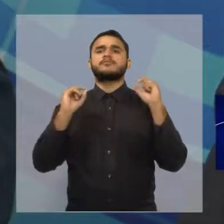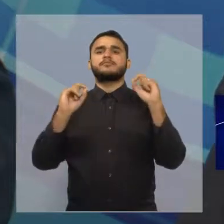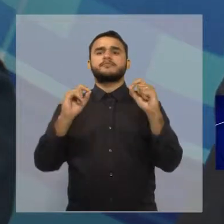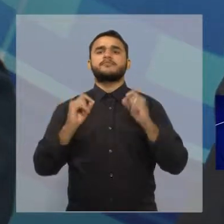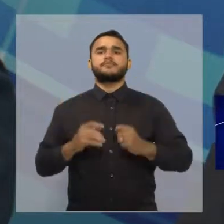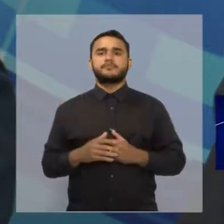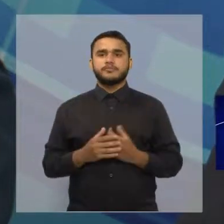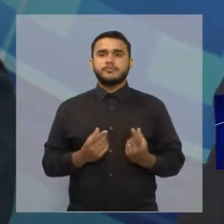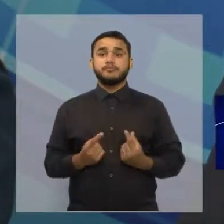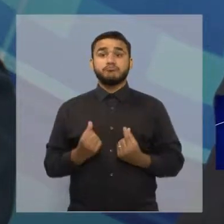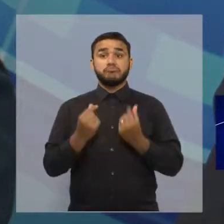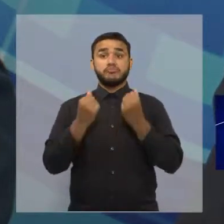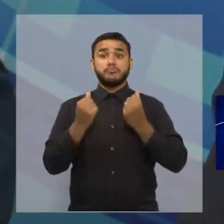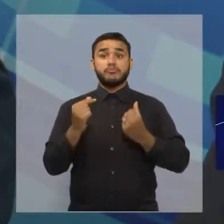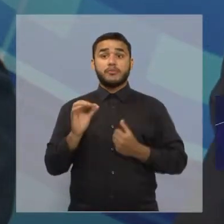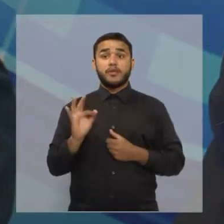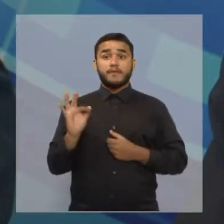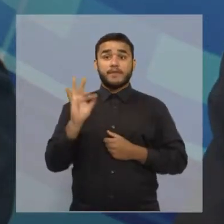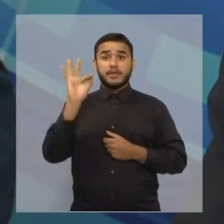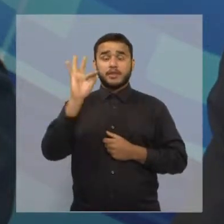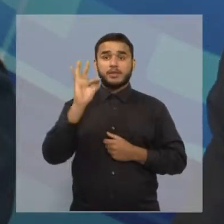às verbas federais